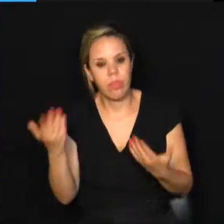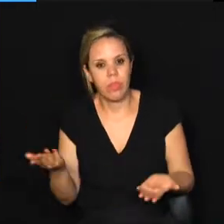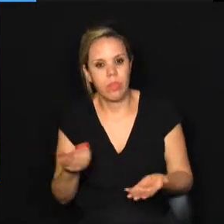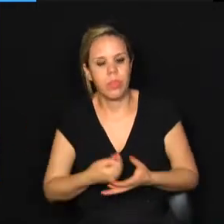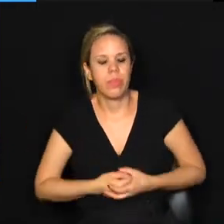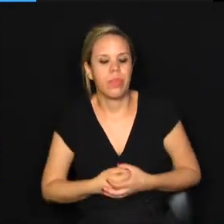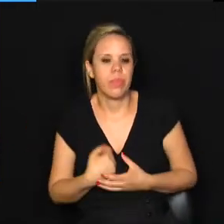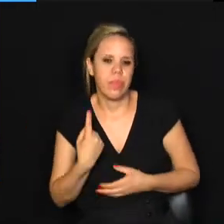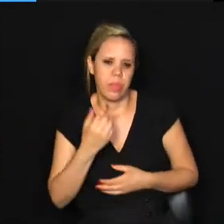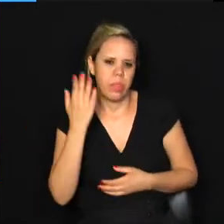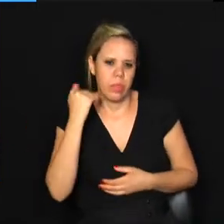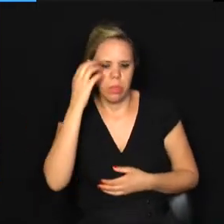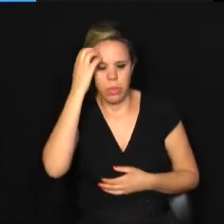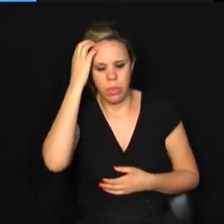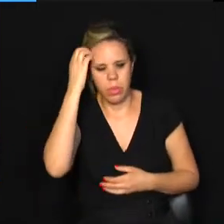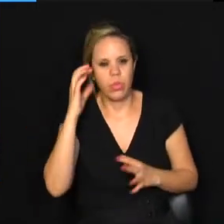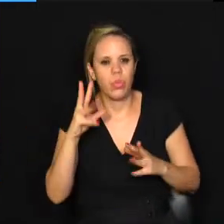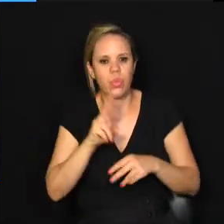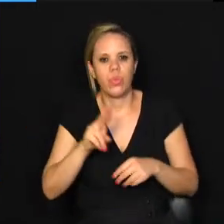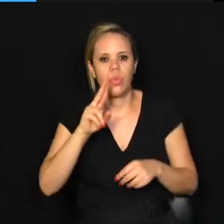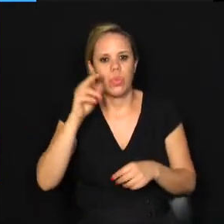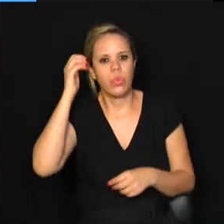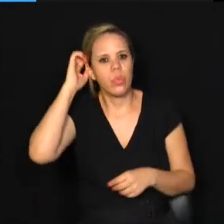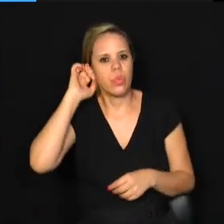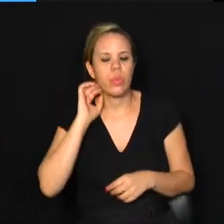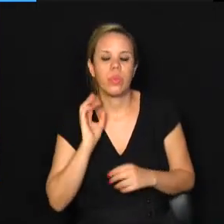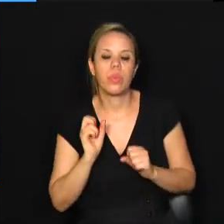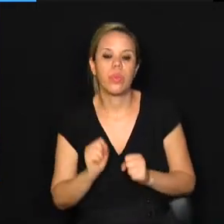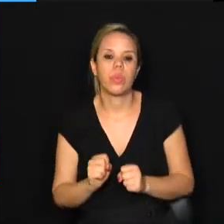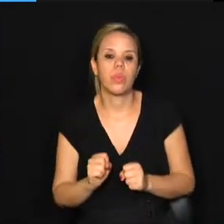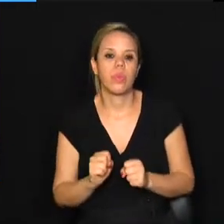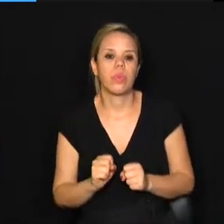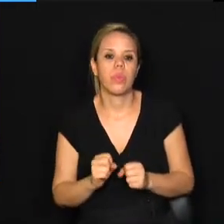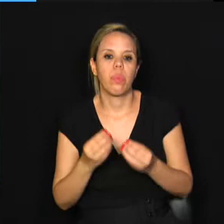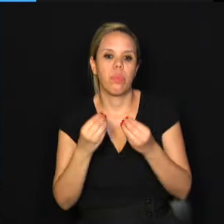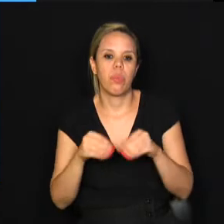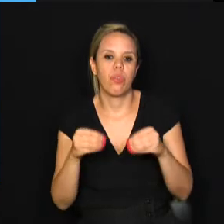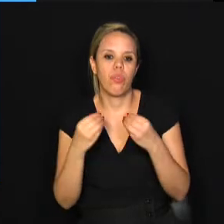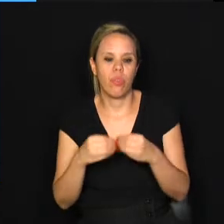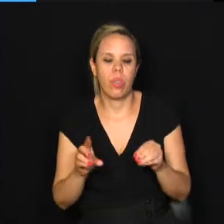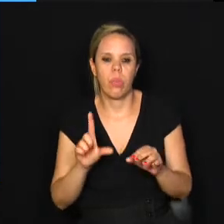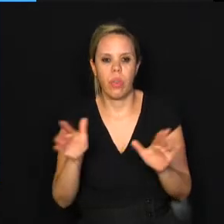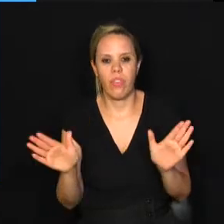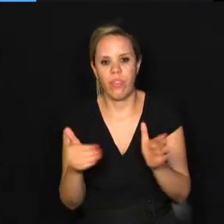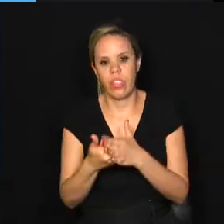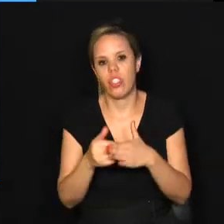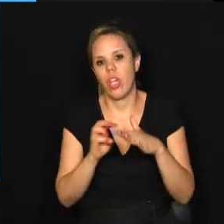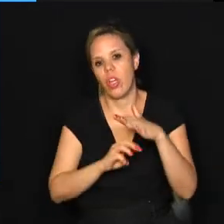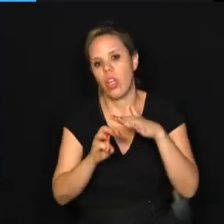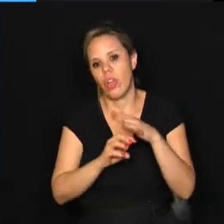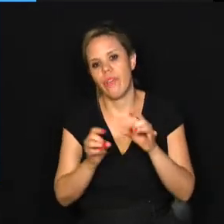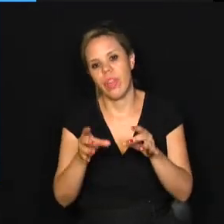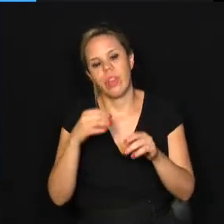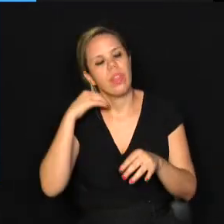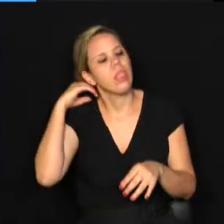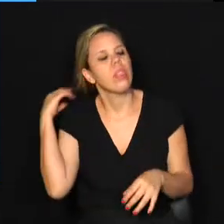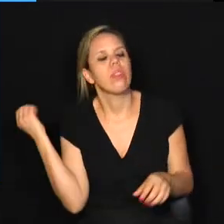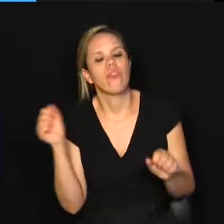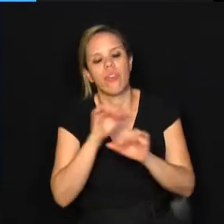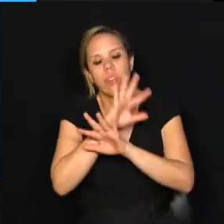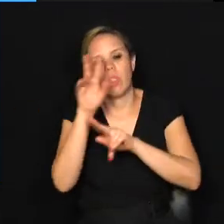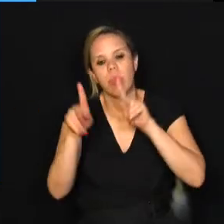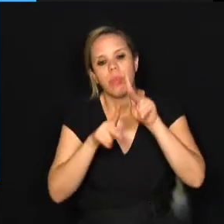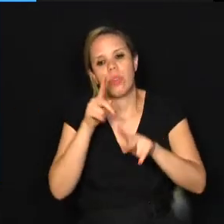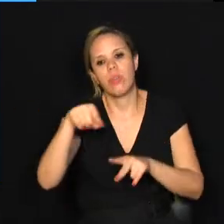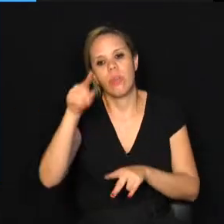a gente sabe que tudo isso eles estão usando para poder precarizar cada vez mais, para poder vir uma privatização. E o que a gente tem que deixar bem claro para a